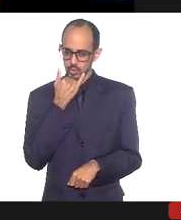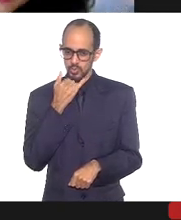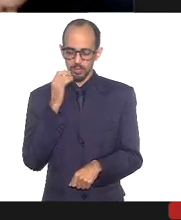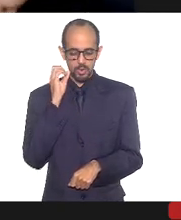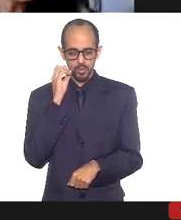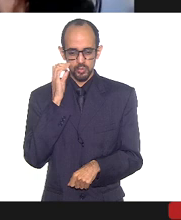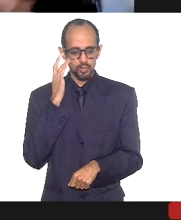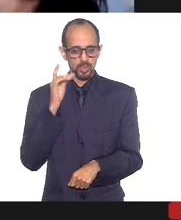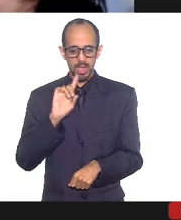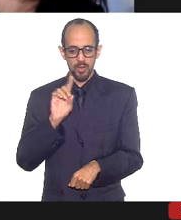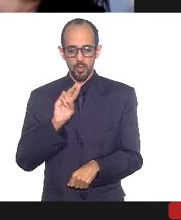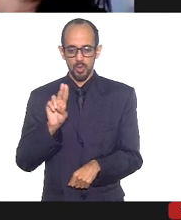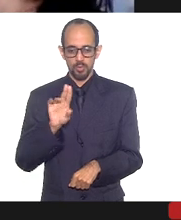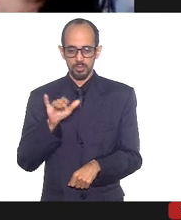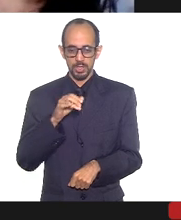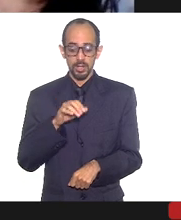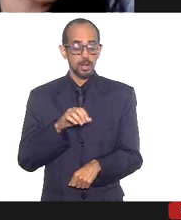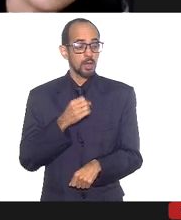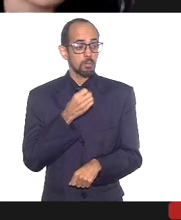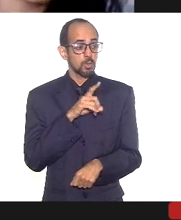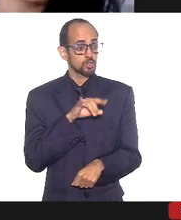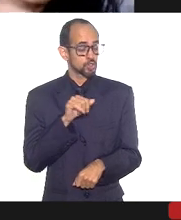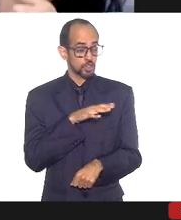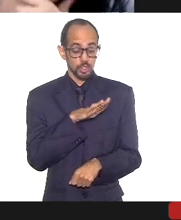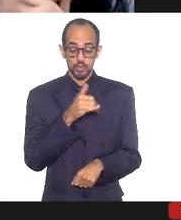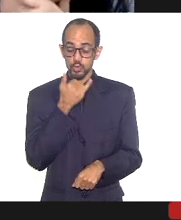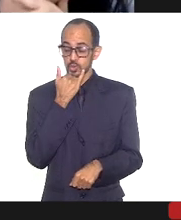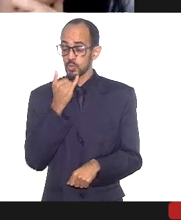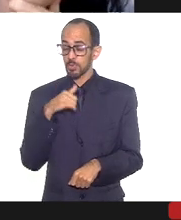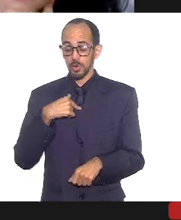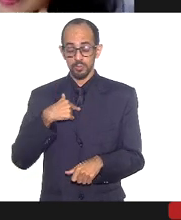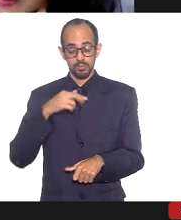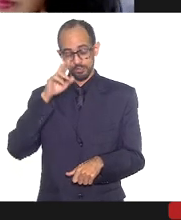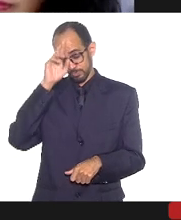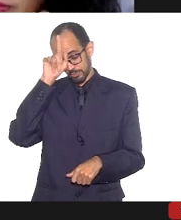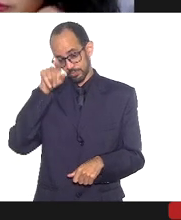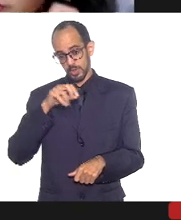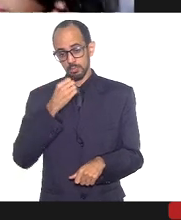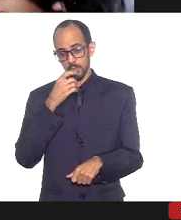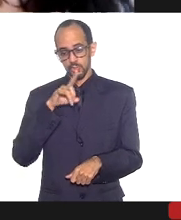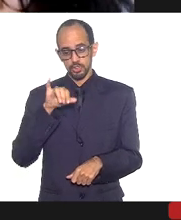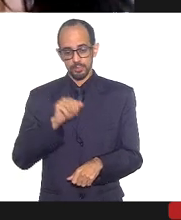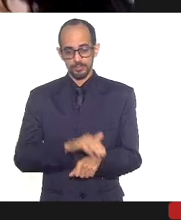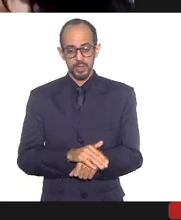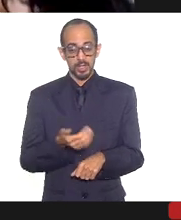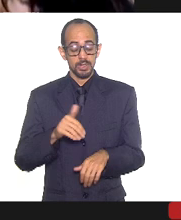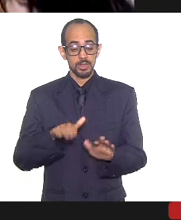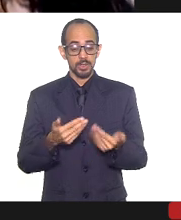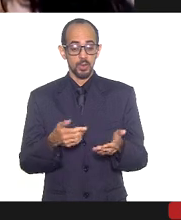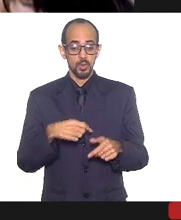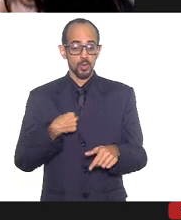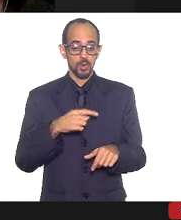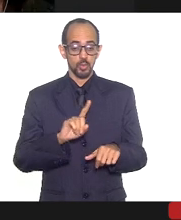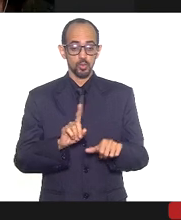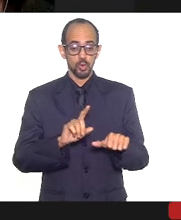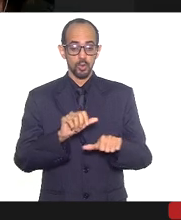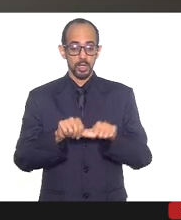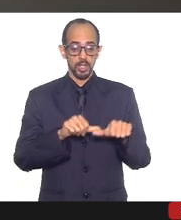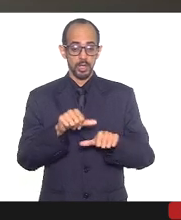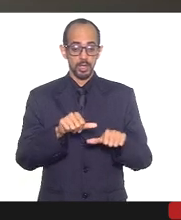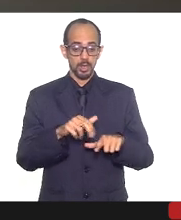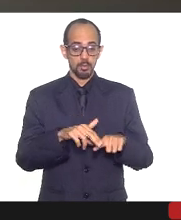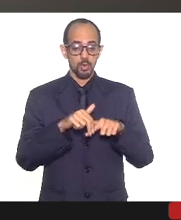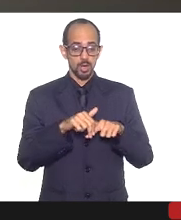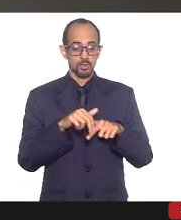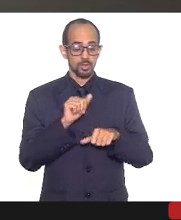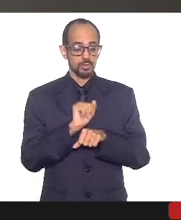deputado. Bom dia. Eu não troquei na esperança do secretário chegar a tempo. Eu sou Elizabeth Mauro, estou